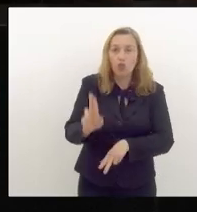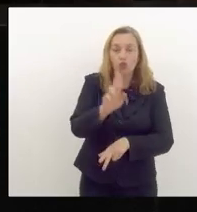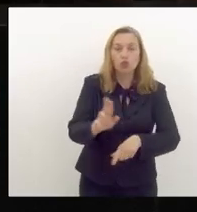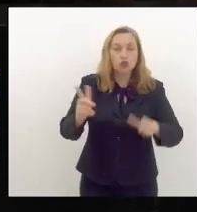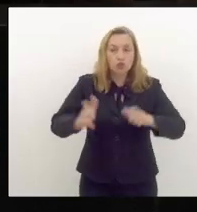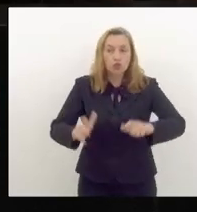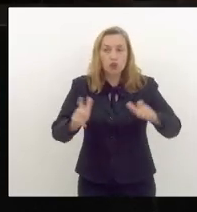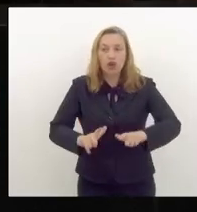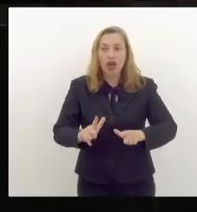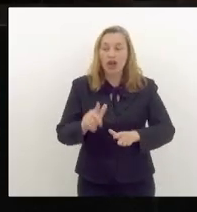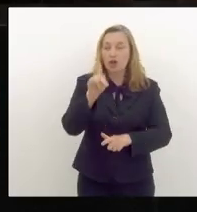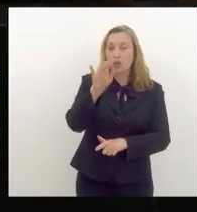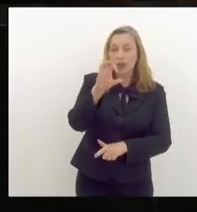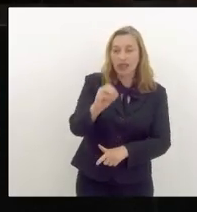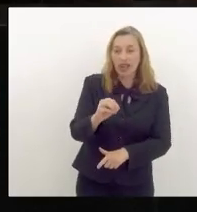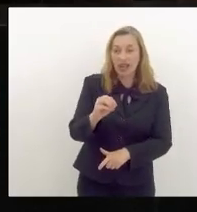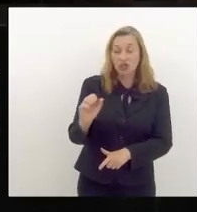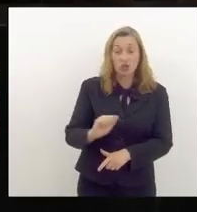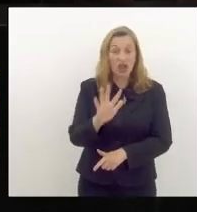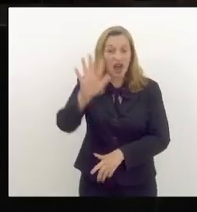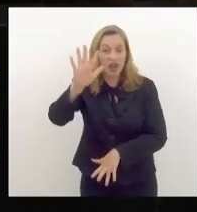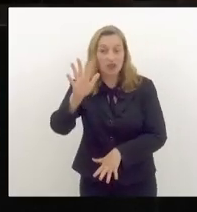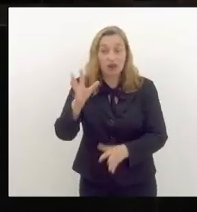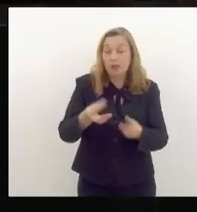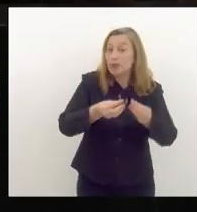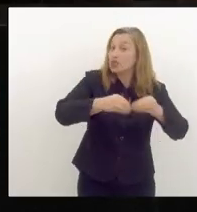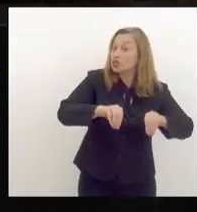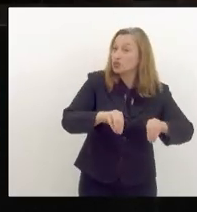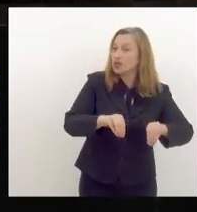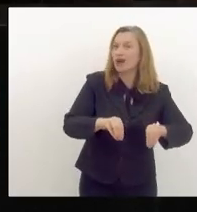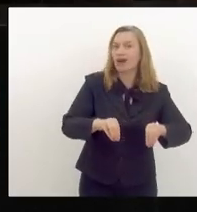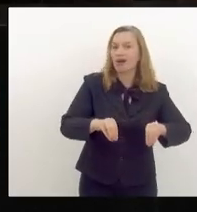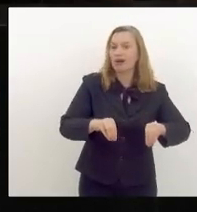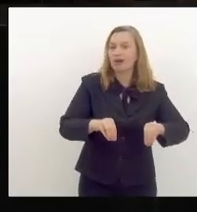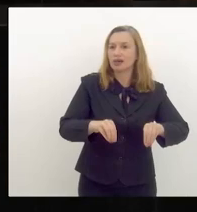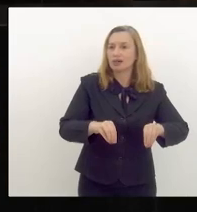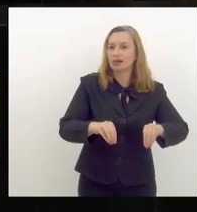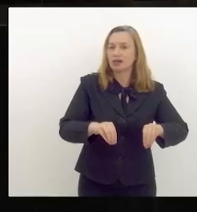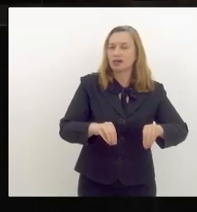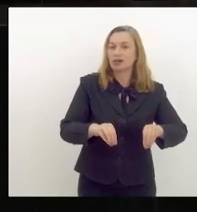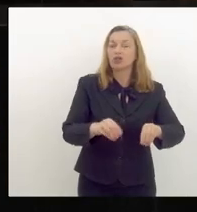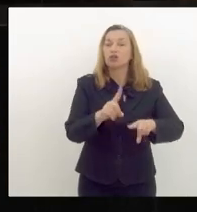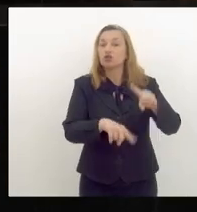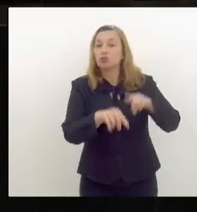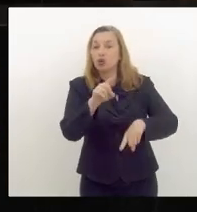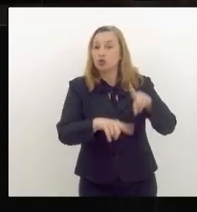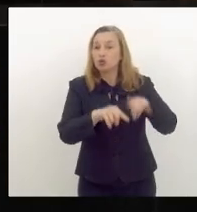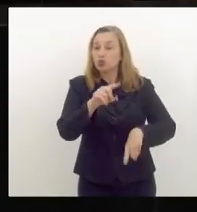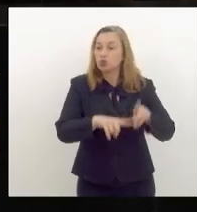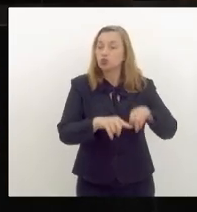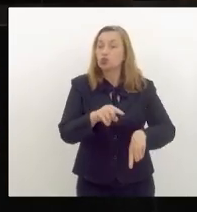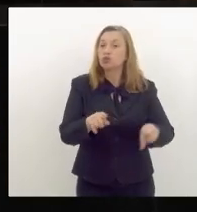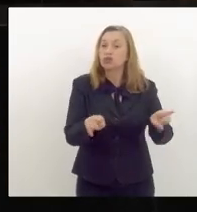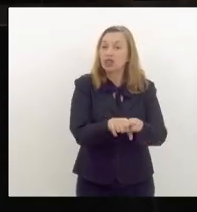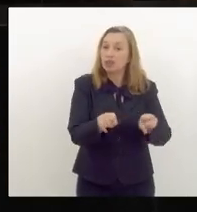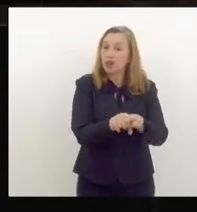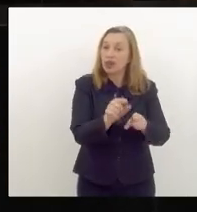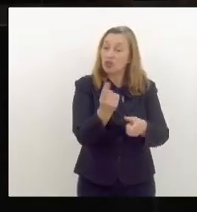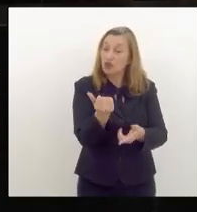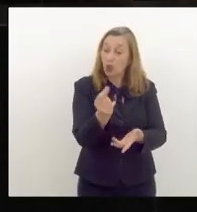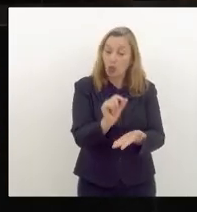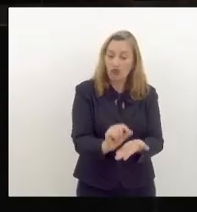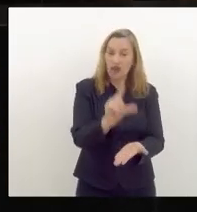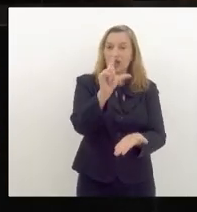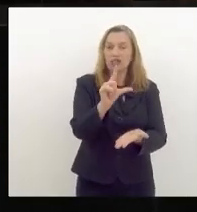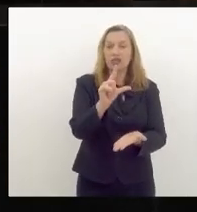aumento absurdo do pedágio para ocasionar um aumento nos produtos que vão mercado então é